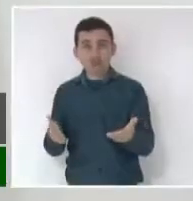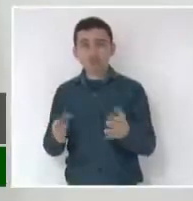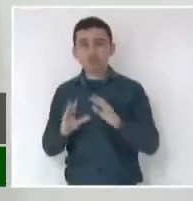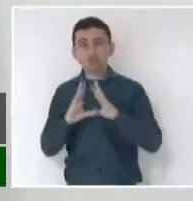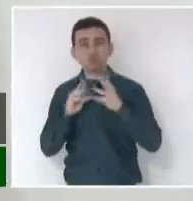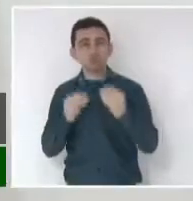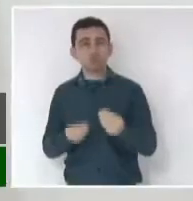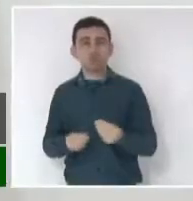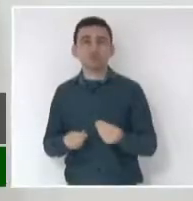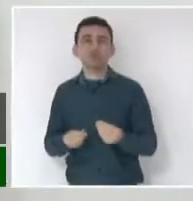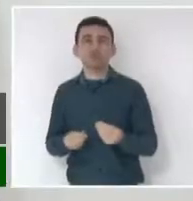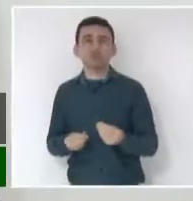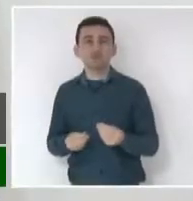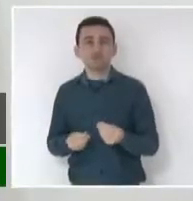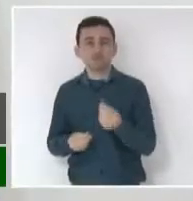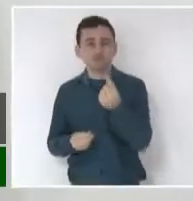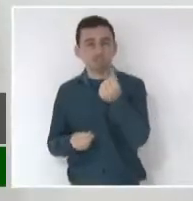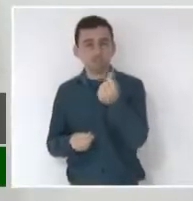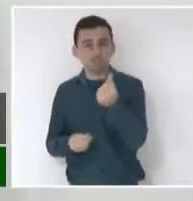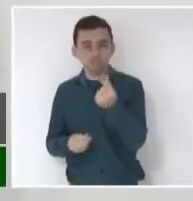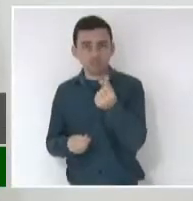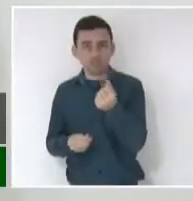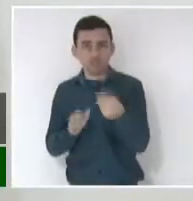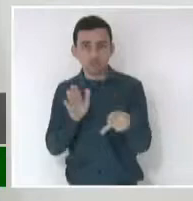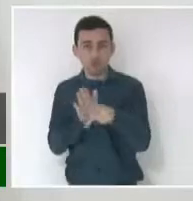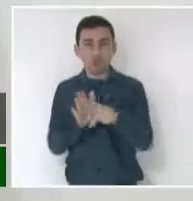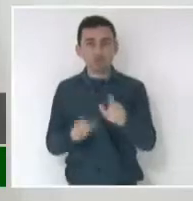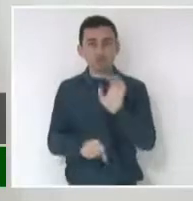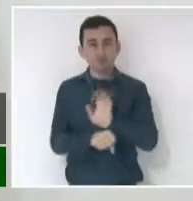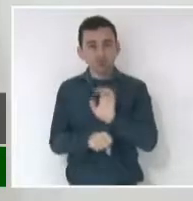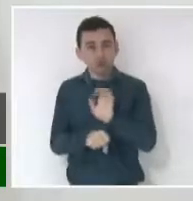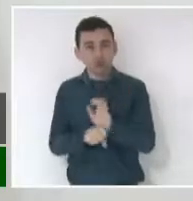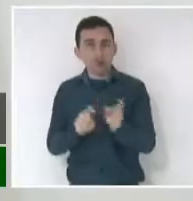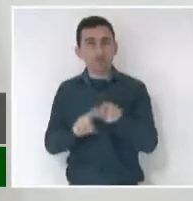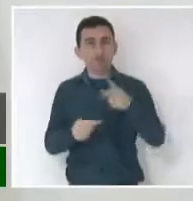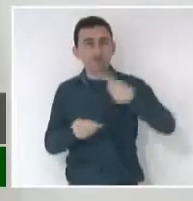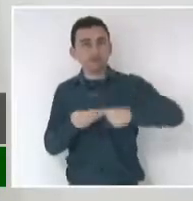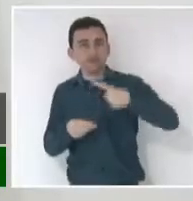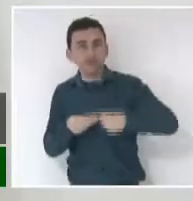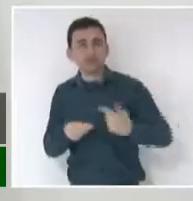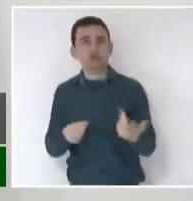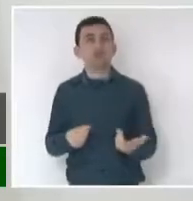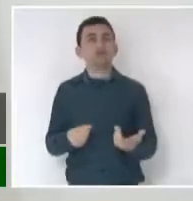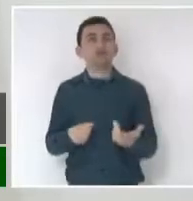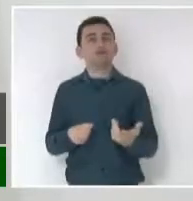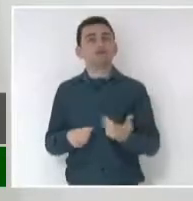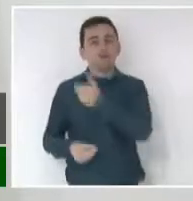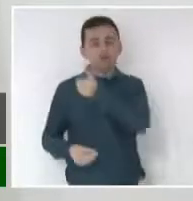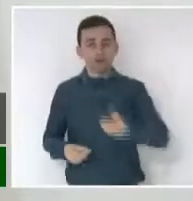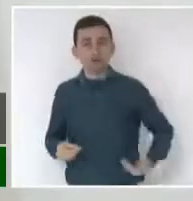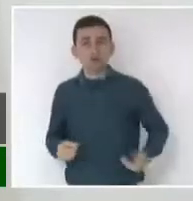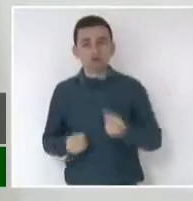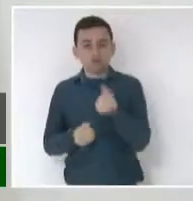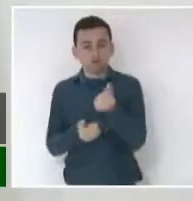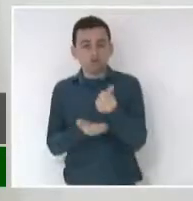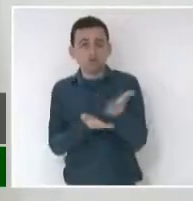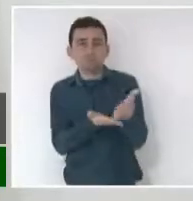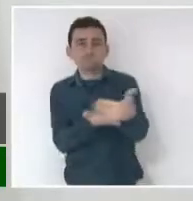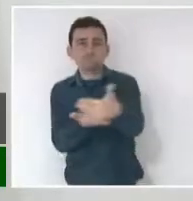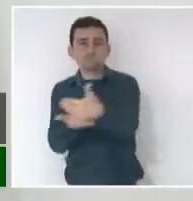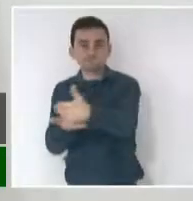recurso que o Tesouro do Estado, do município, da União recolher ao longo da